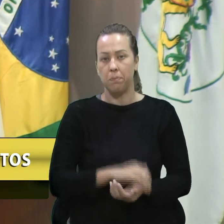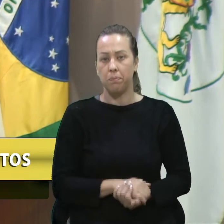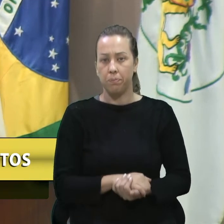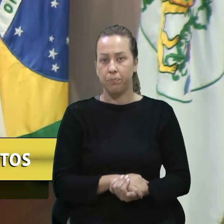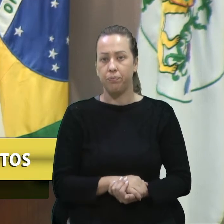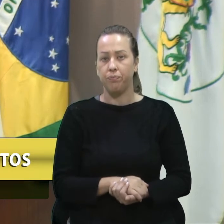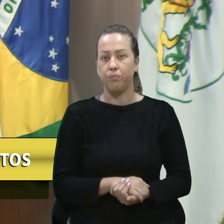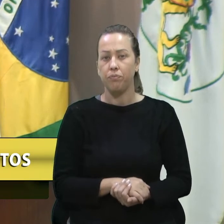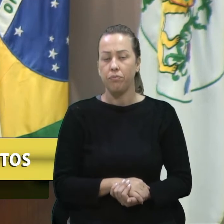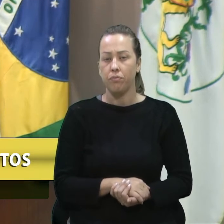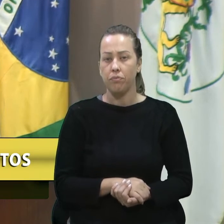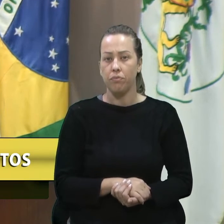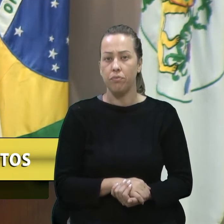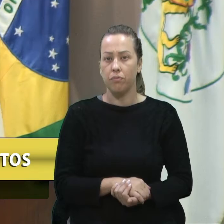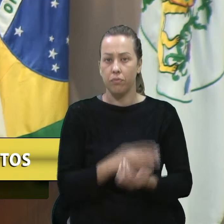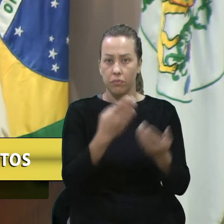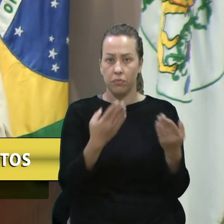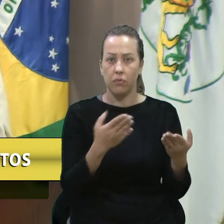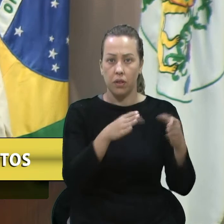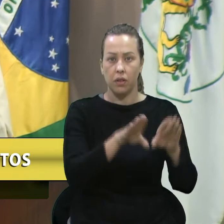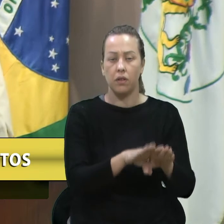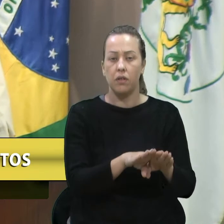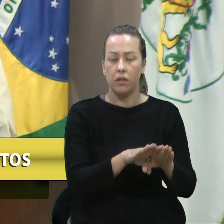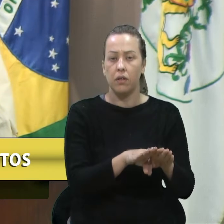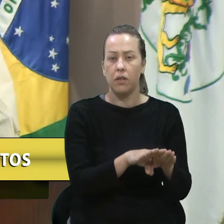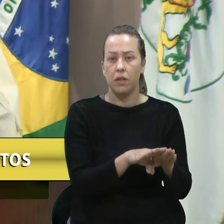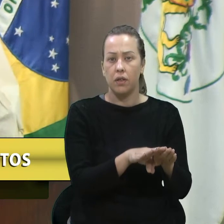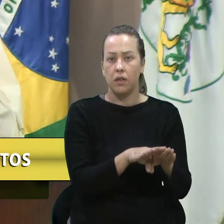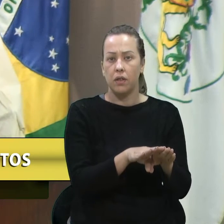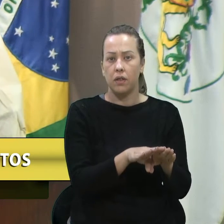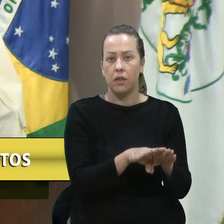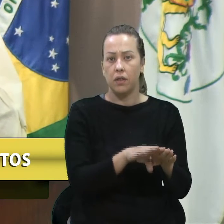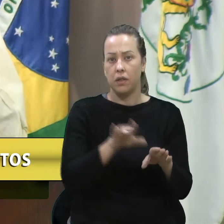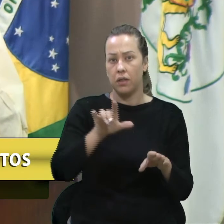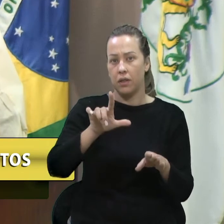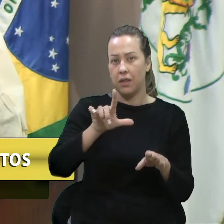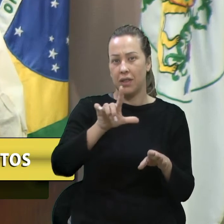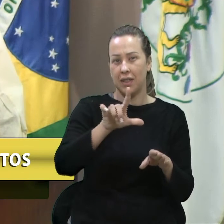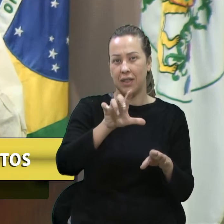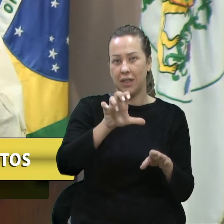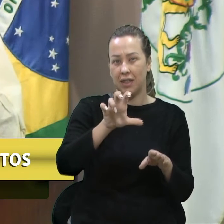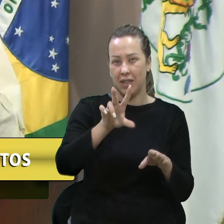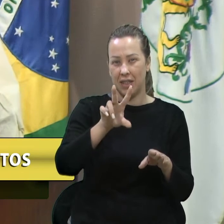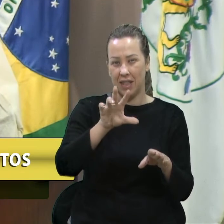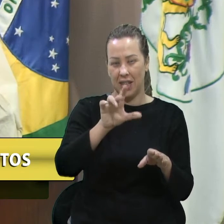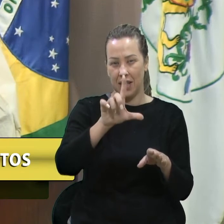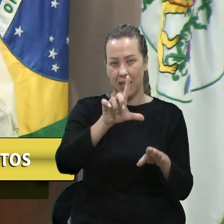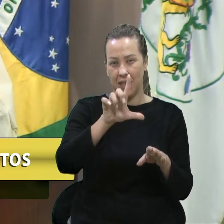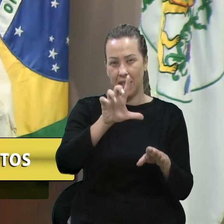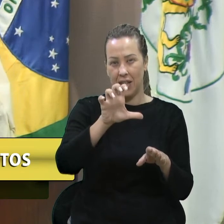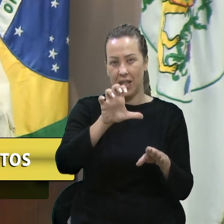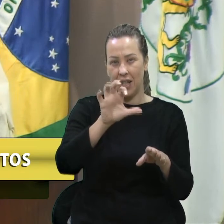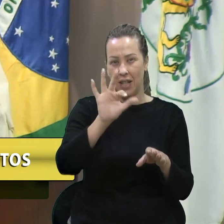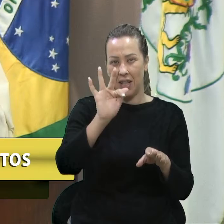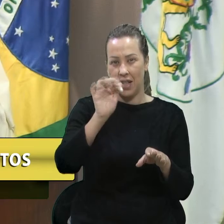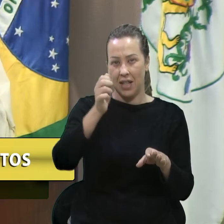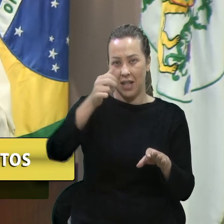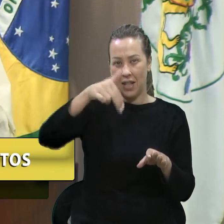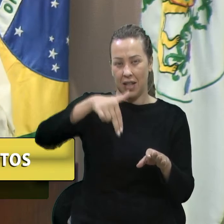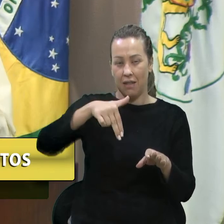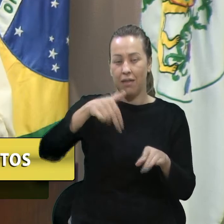Nós, com o fechamento lá da Lefan, onde era o Colégio Santo Antônio, nós ficamos